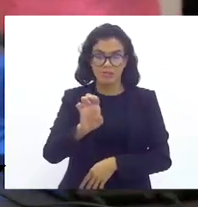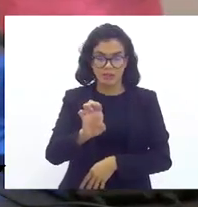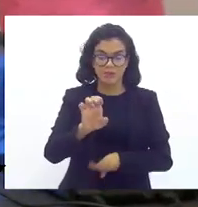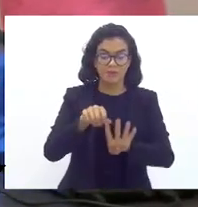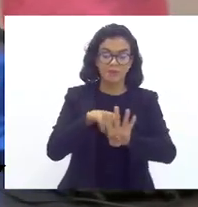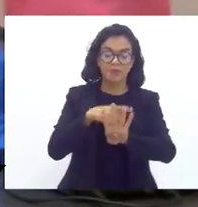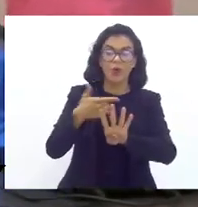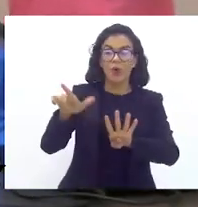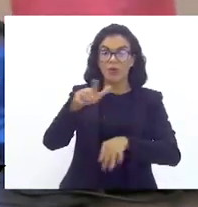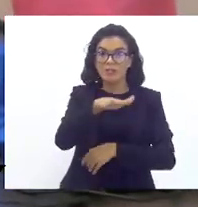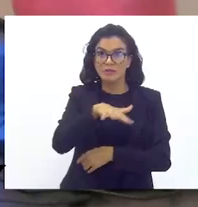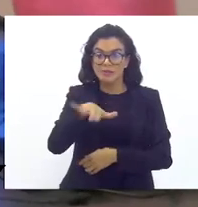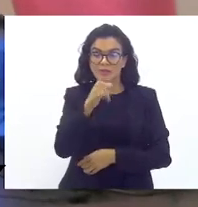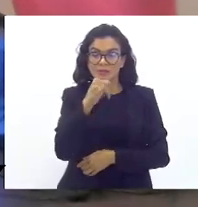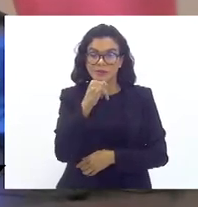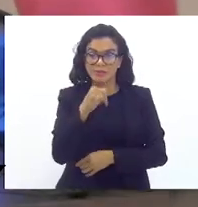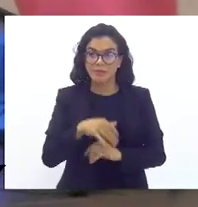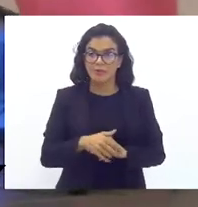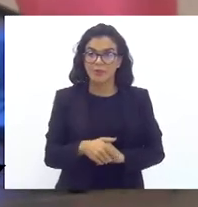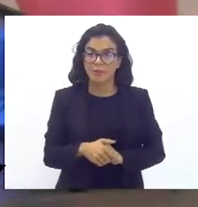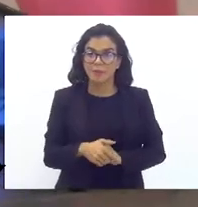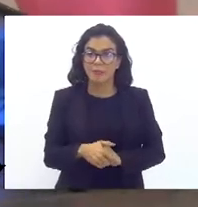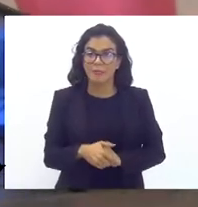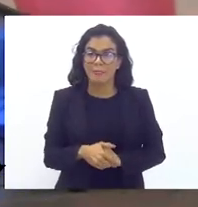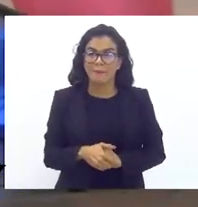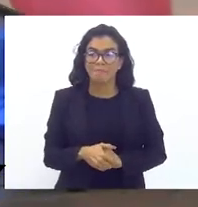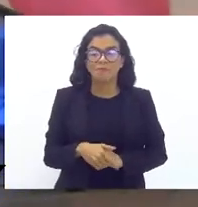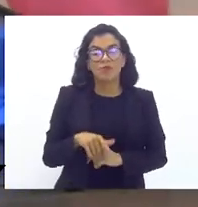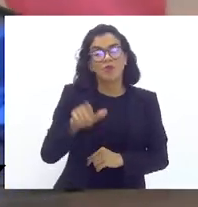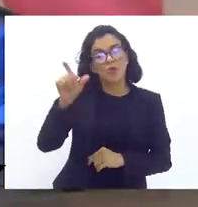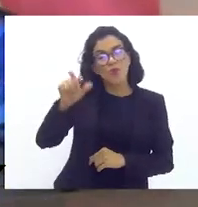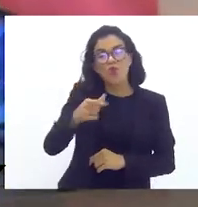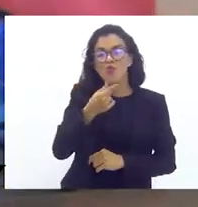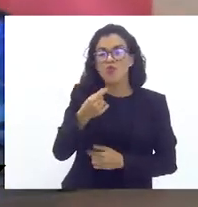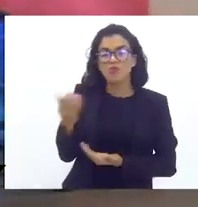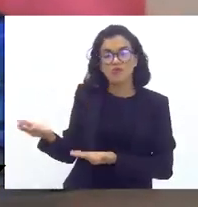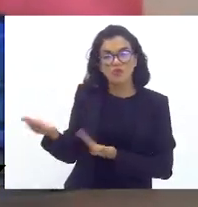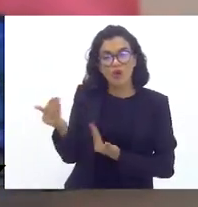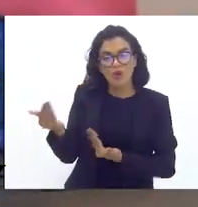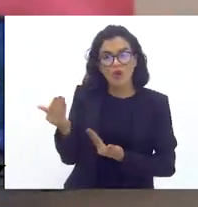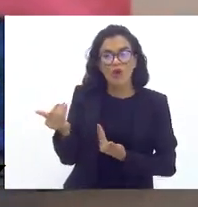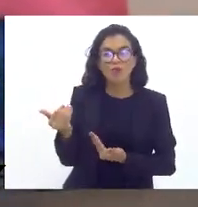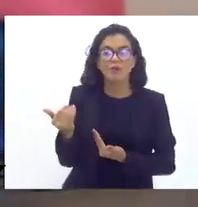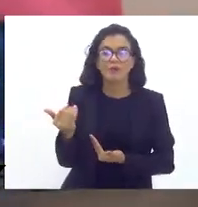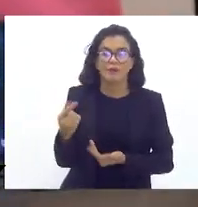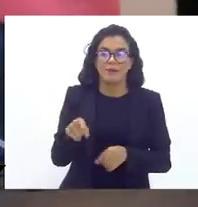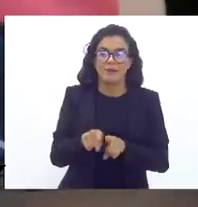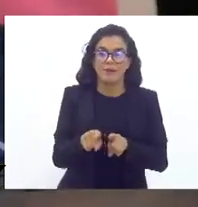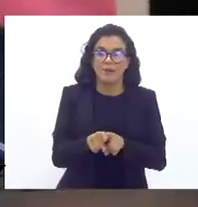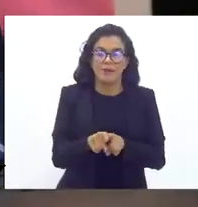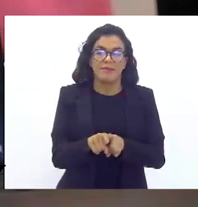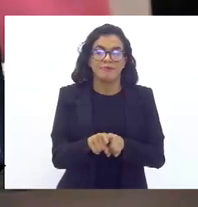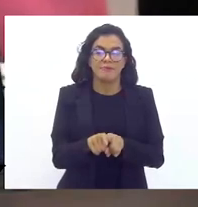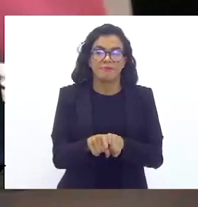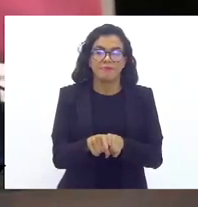outra situação por exemplo de um jovem também que estava para ser reconhecido injustamente